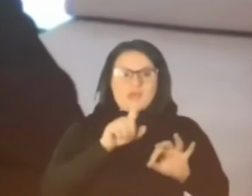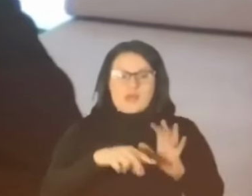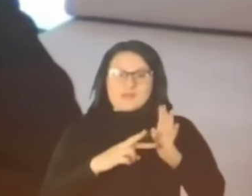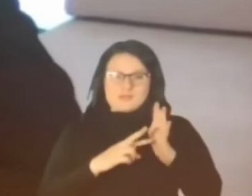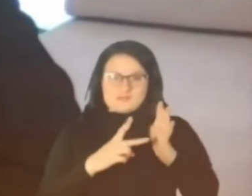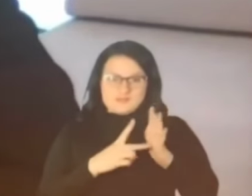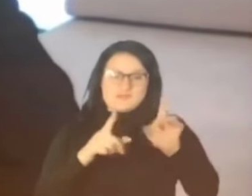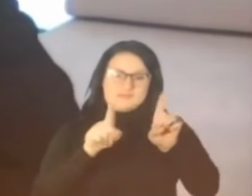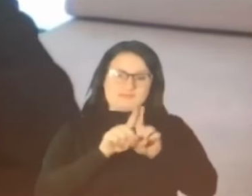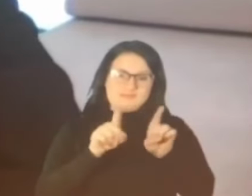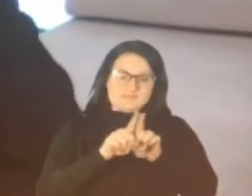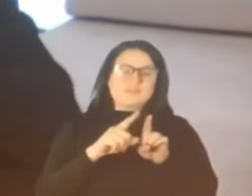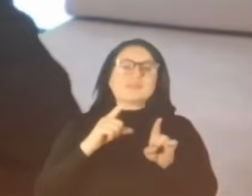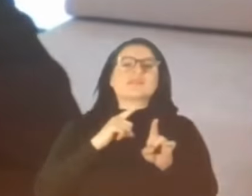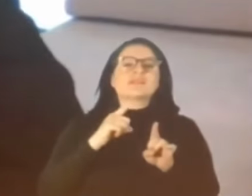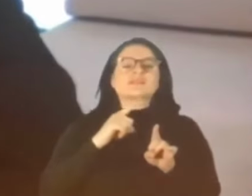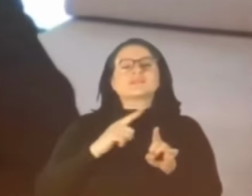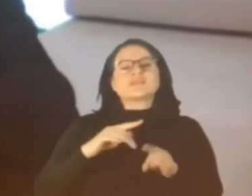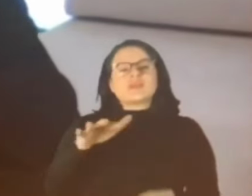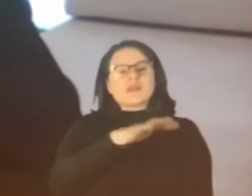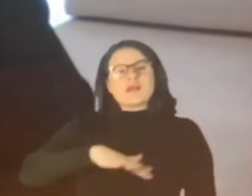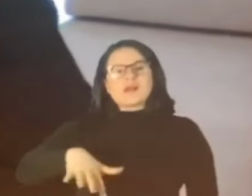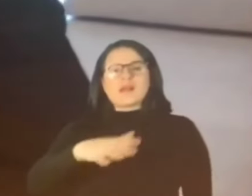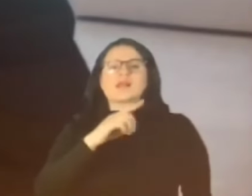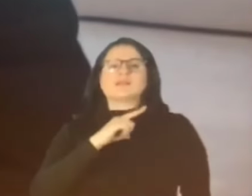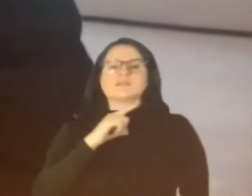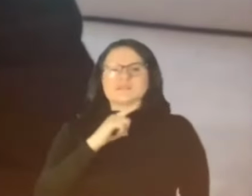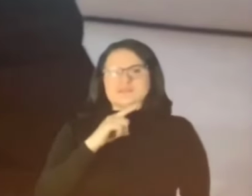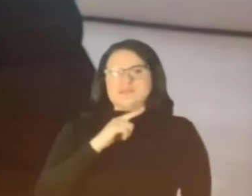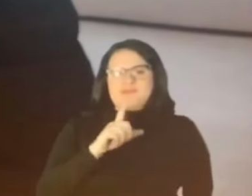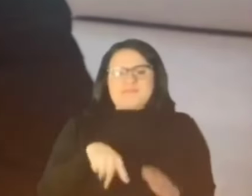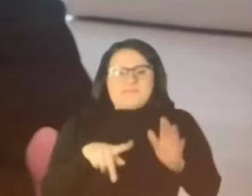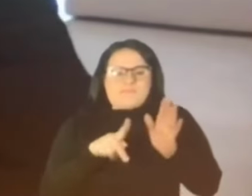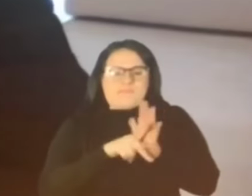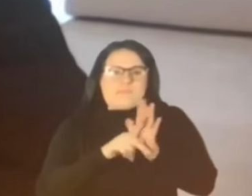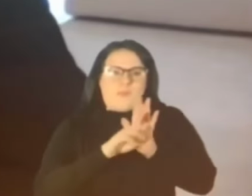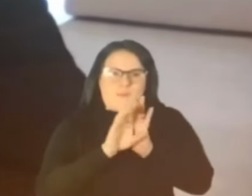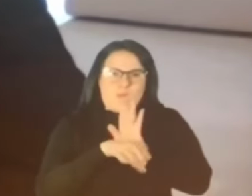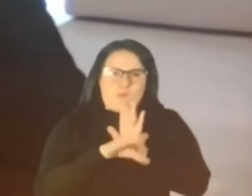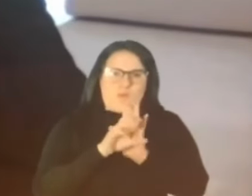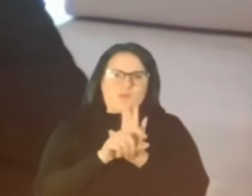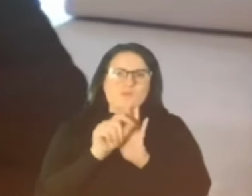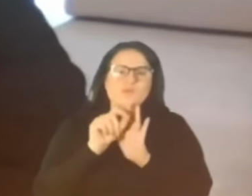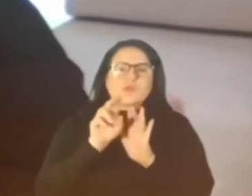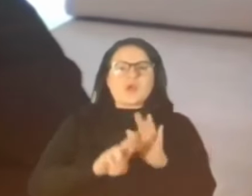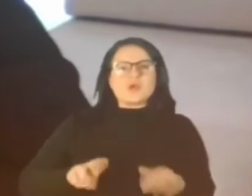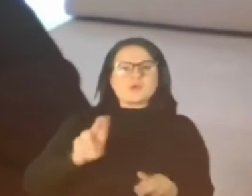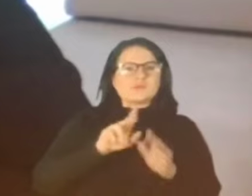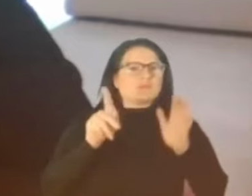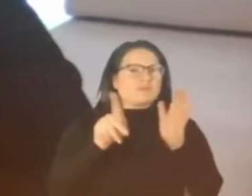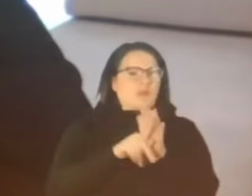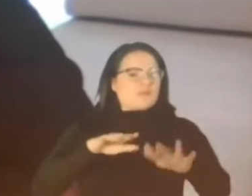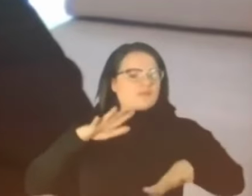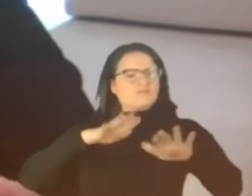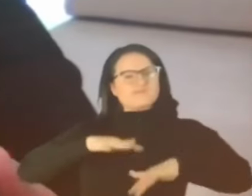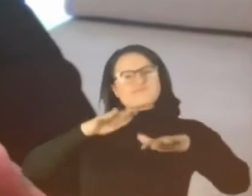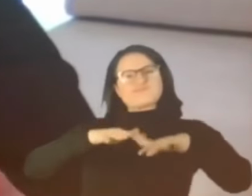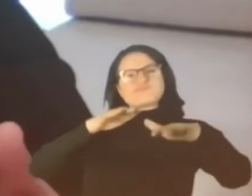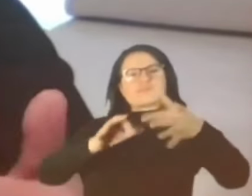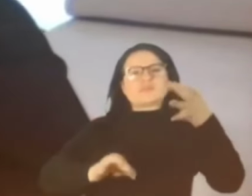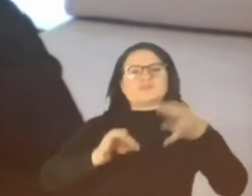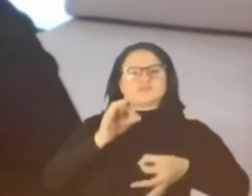existe até o judicialization from below, quer dizer, que é um conceito que é utilizado para o ativismo judicial como